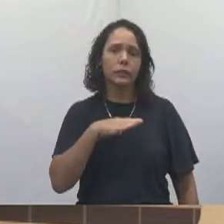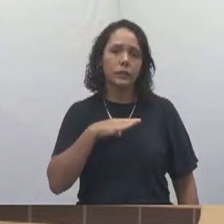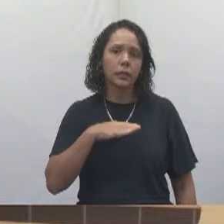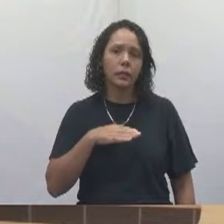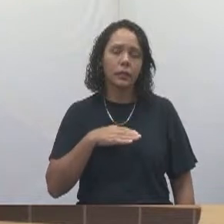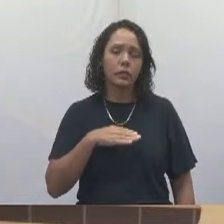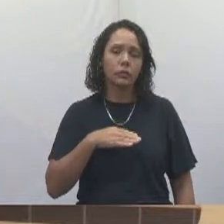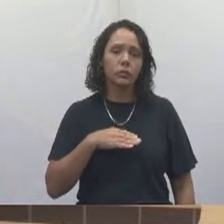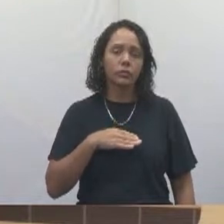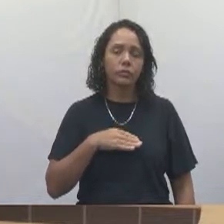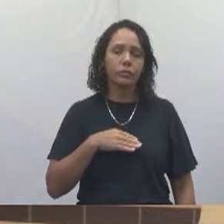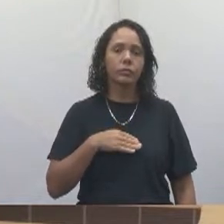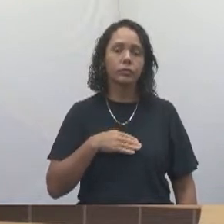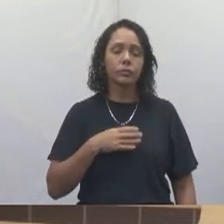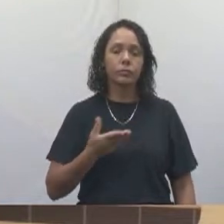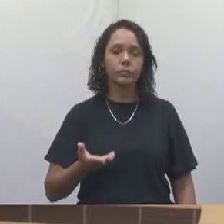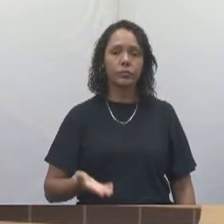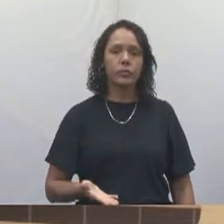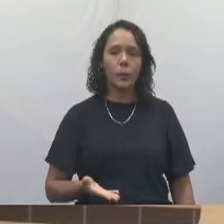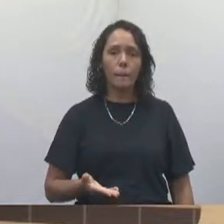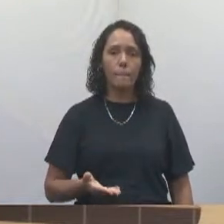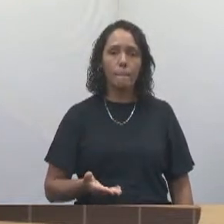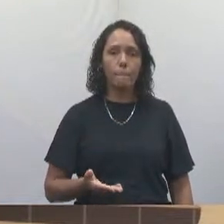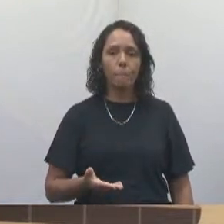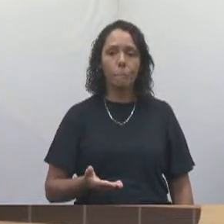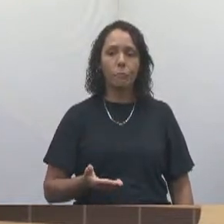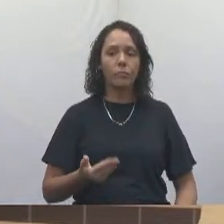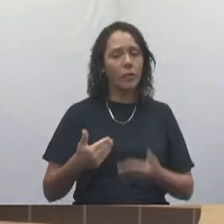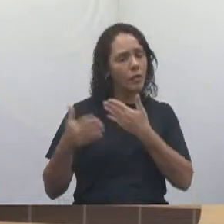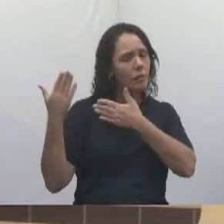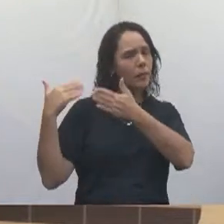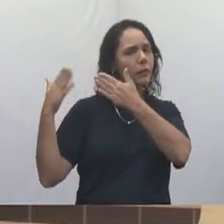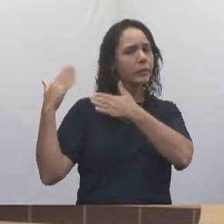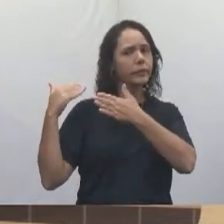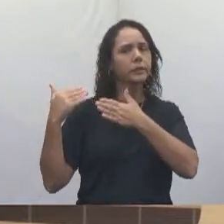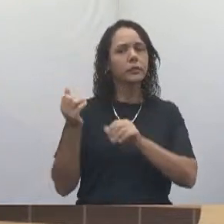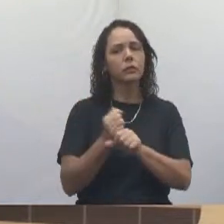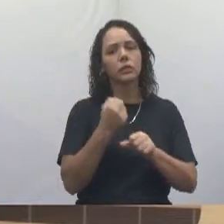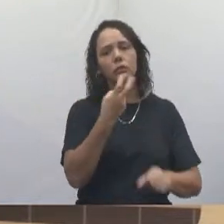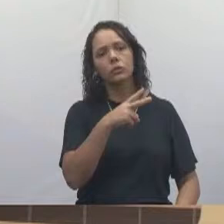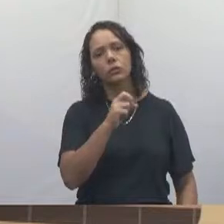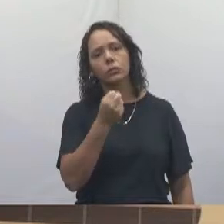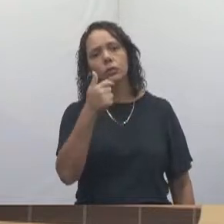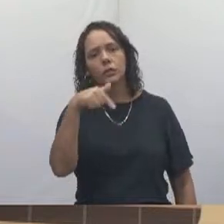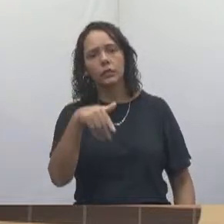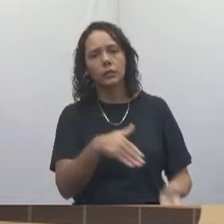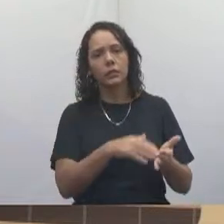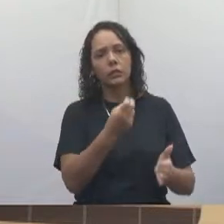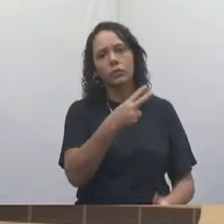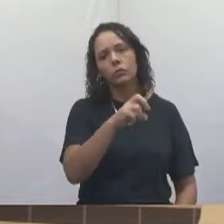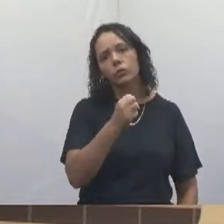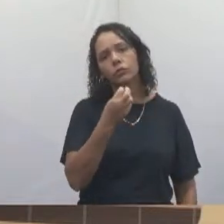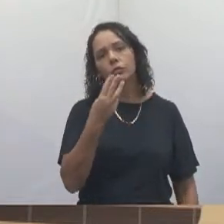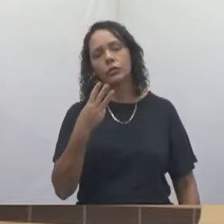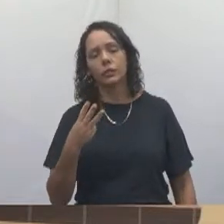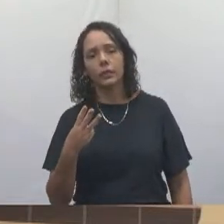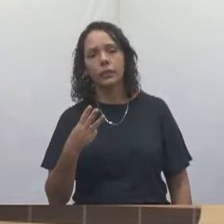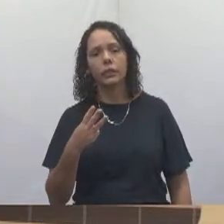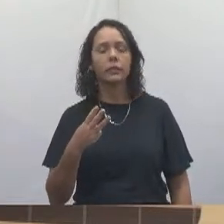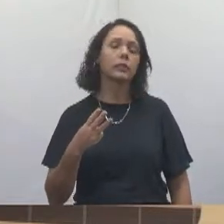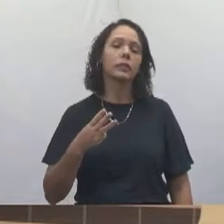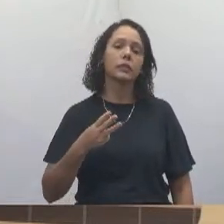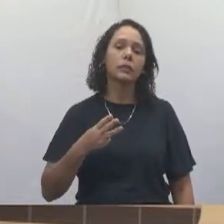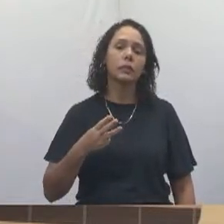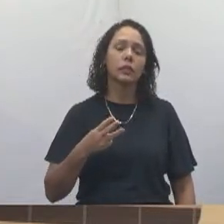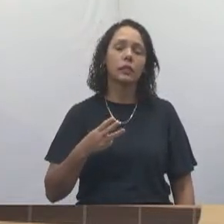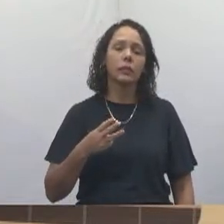situação financeira do município. Vamos fazer um retrospecto. Entre 2017 e 2023, a inflação